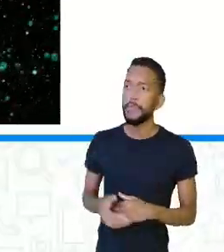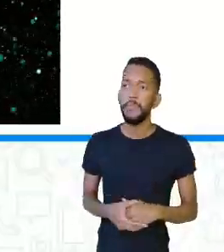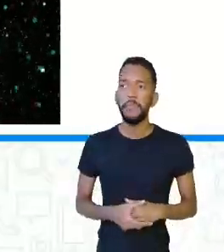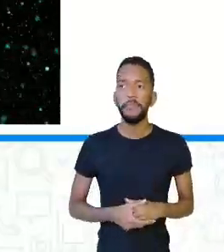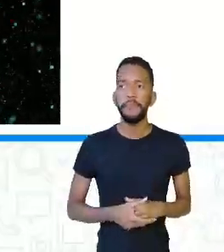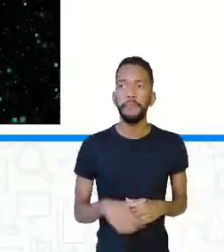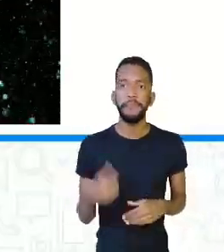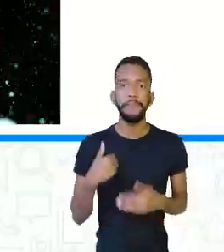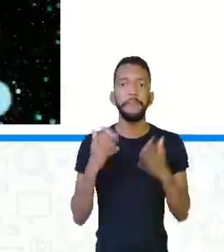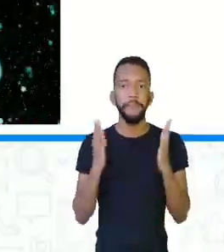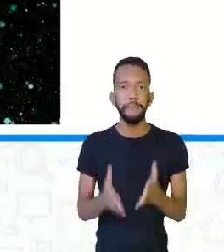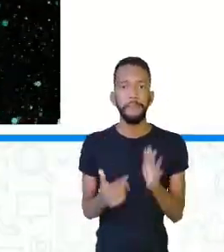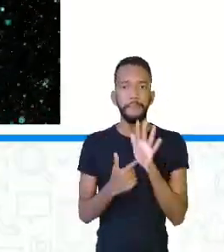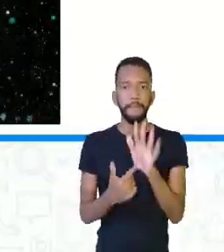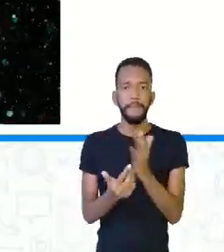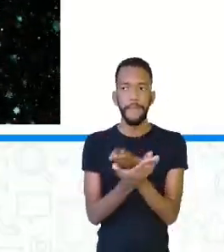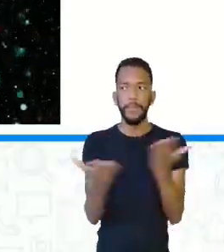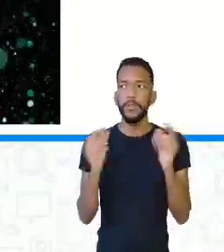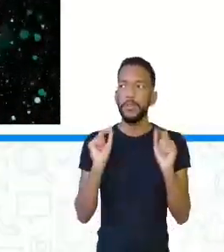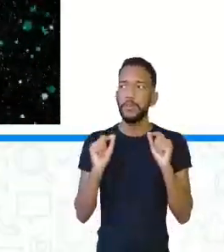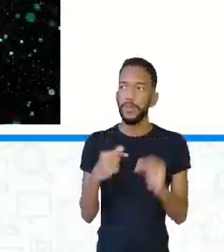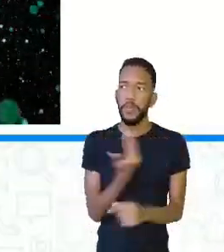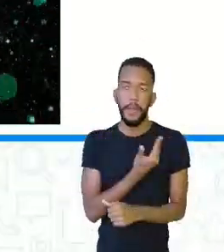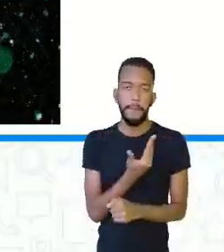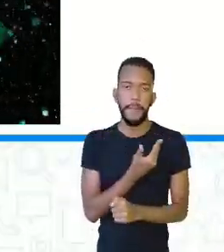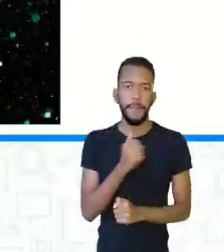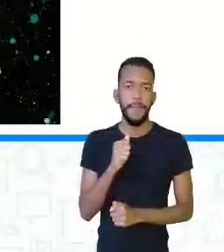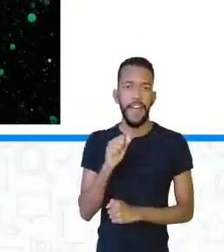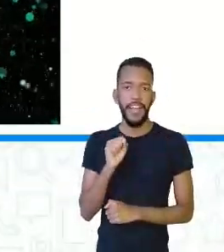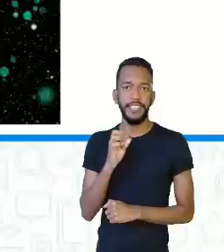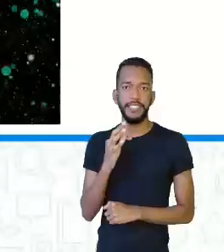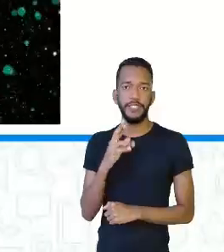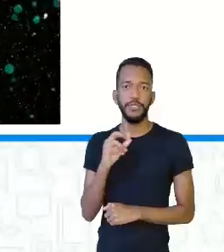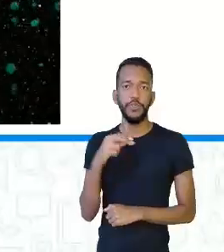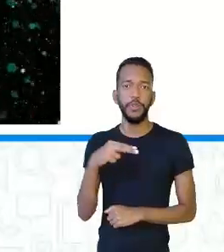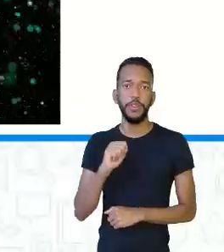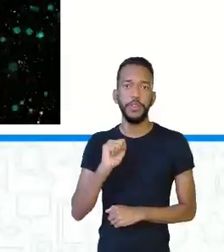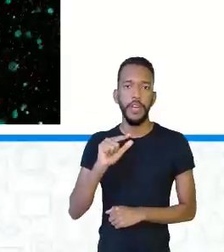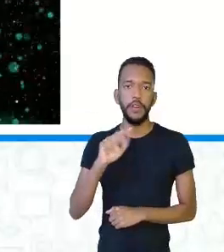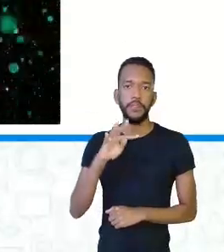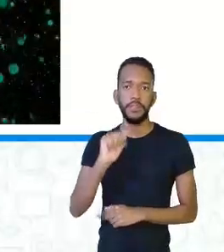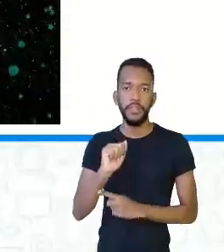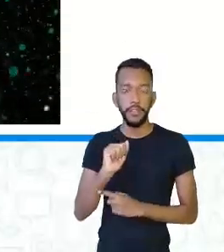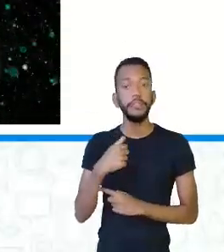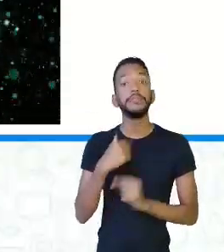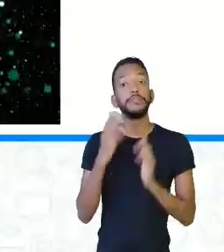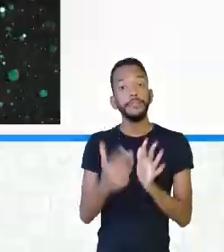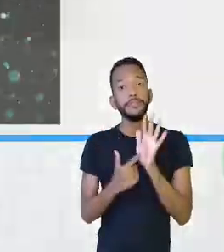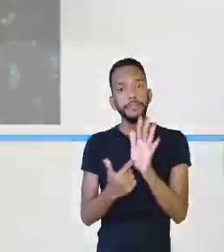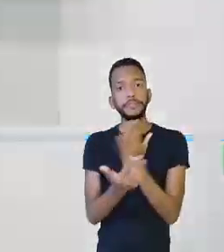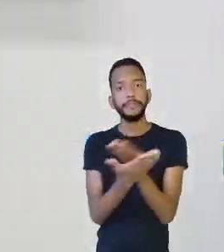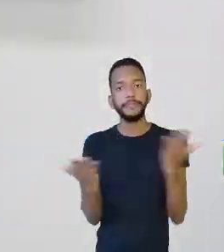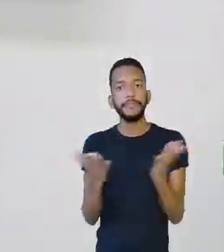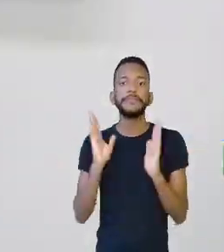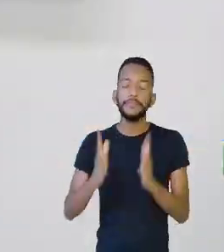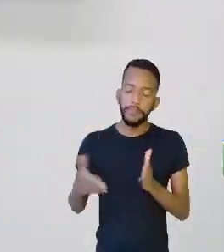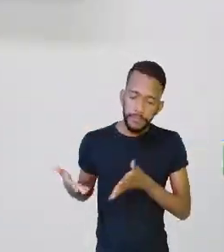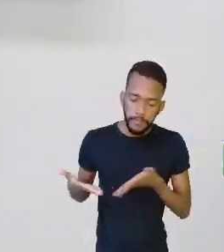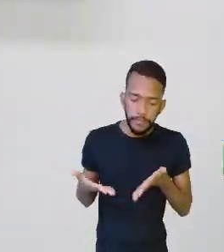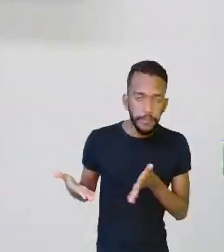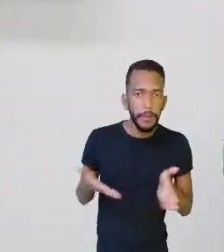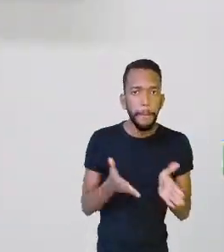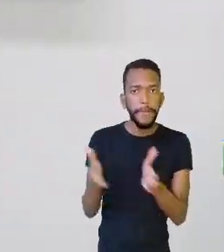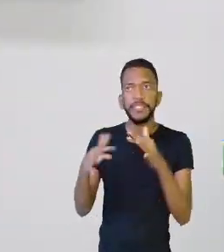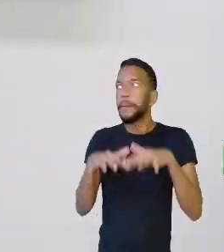Eu trouxe para vocês o nosso amigo astronauta e eu disse a vocês que a gente ia fazer um passeio legal